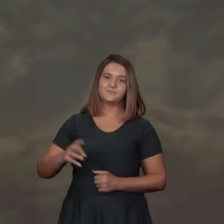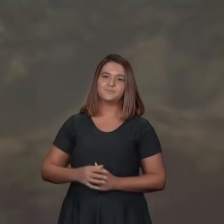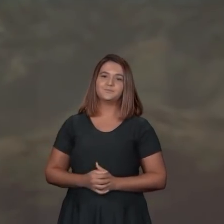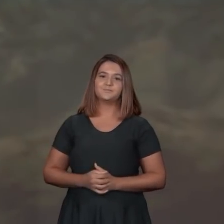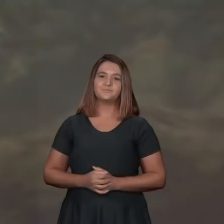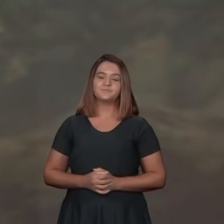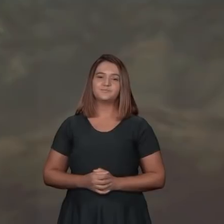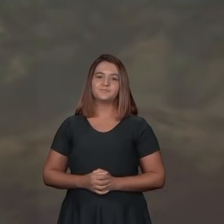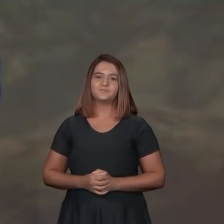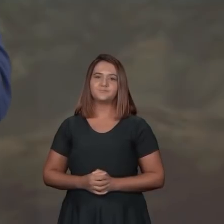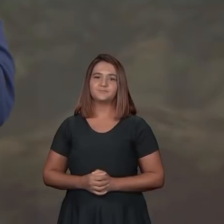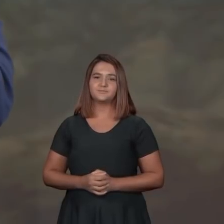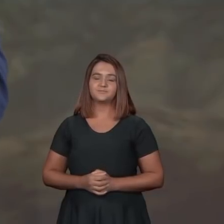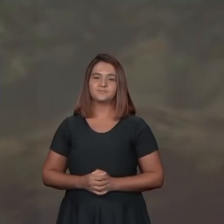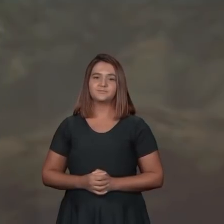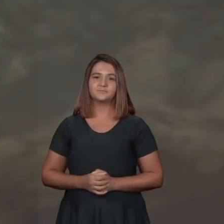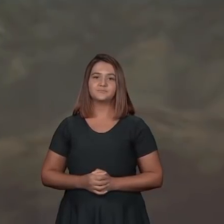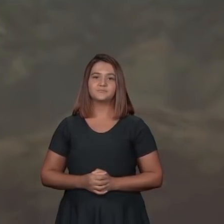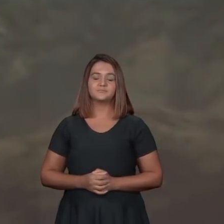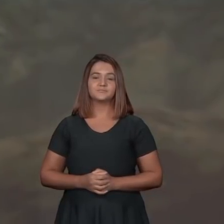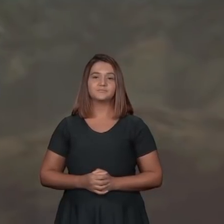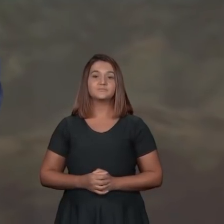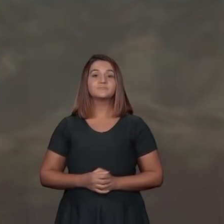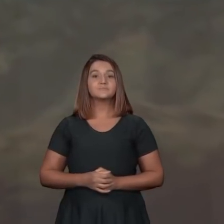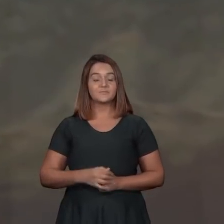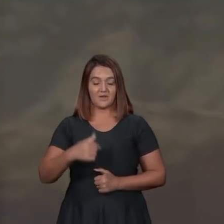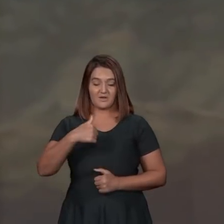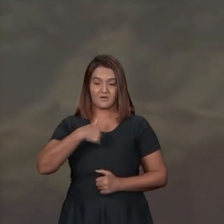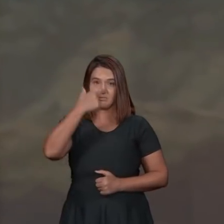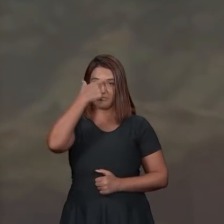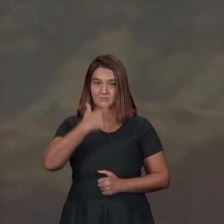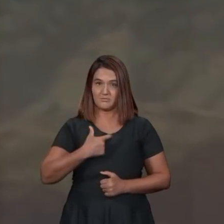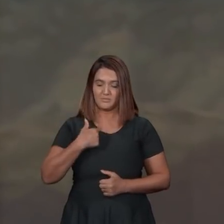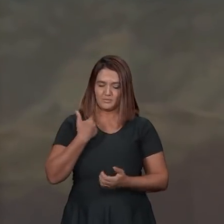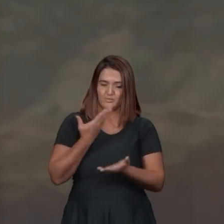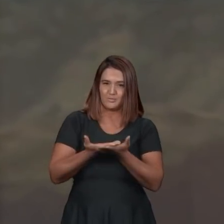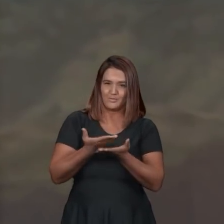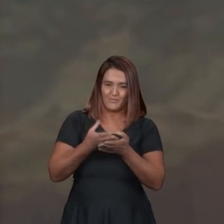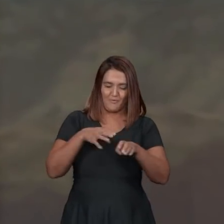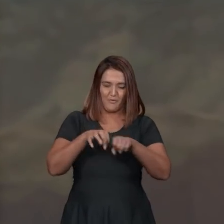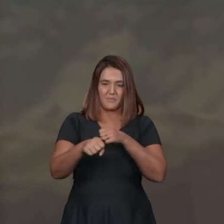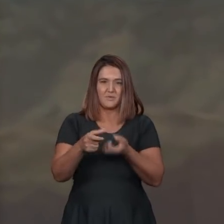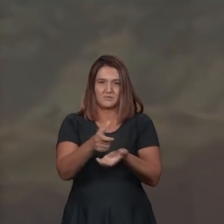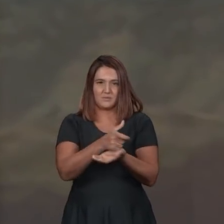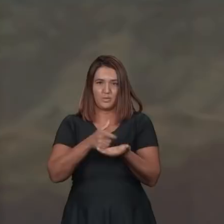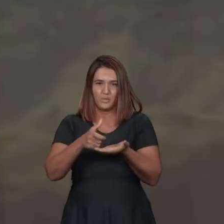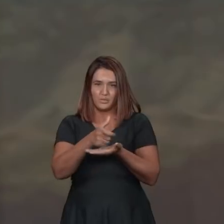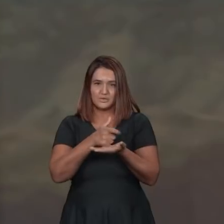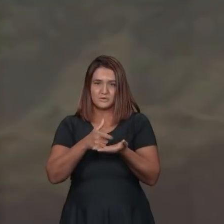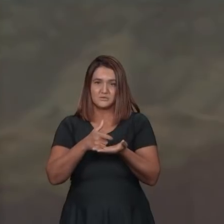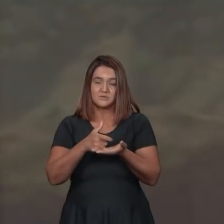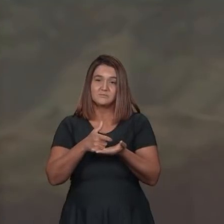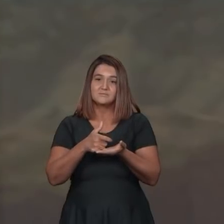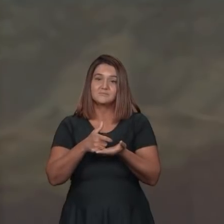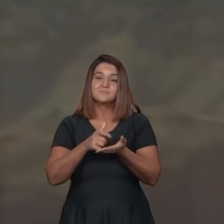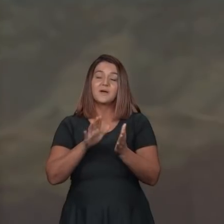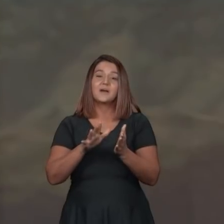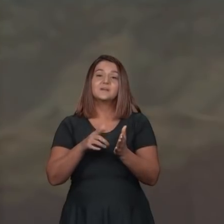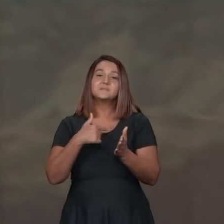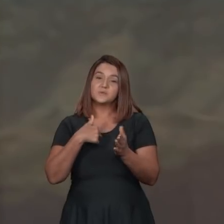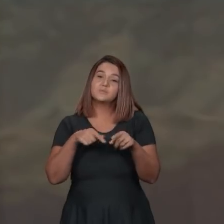novotempo.com/euaceito. Antes de você saber que aqui tem um teólogo, aqui tem uma pessoa que chorou